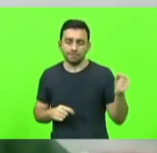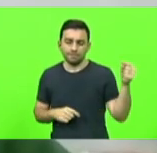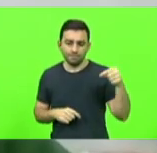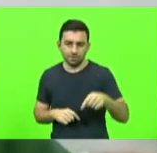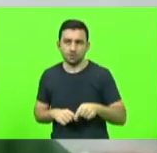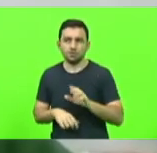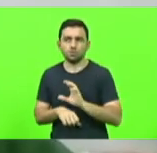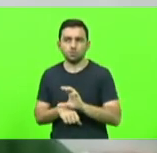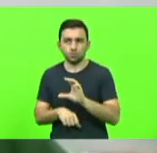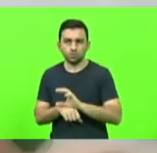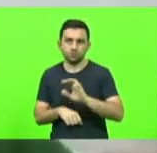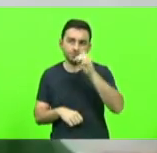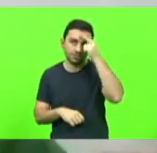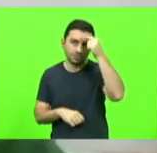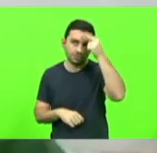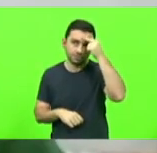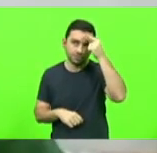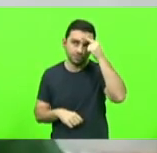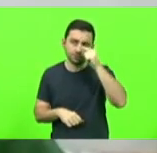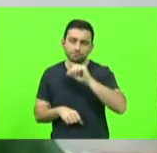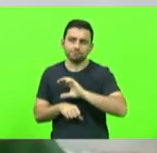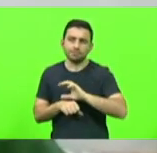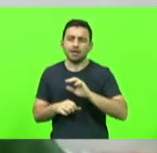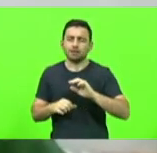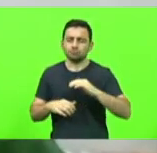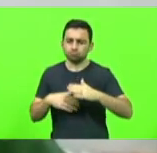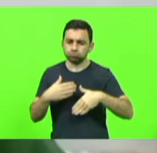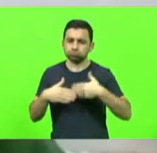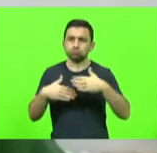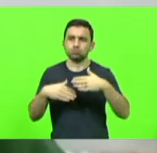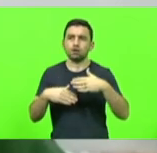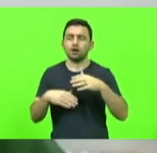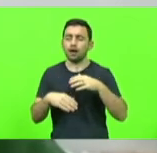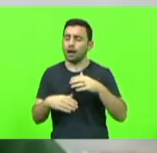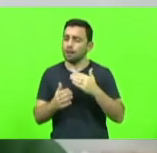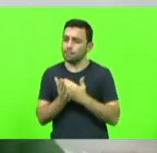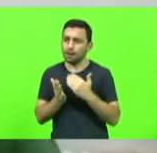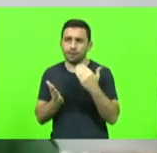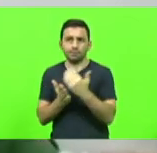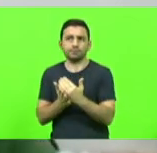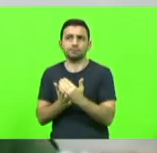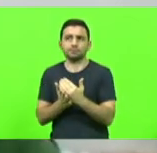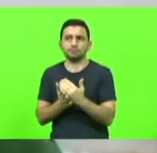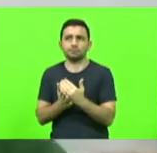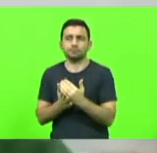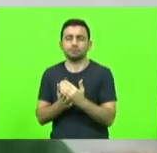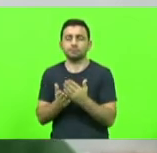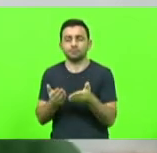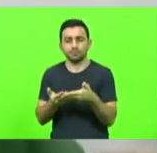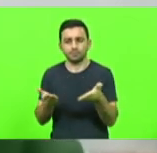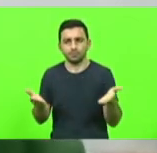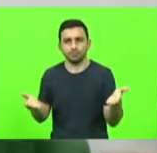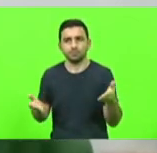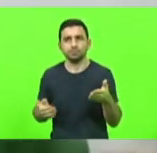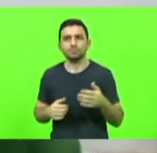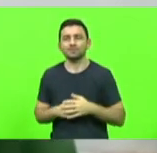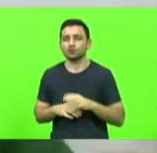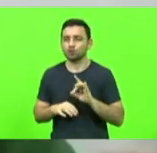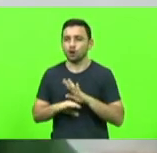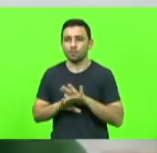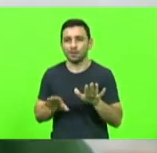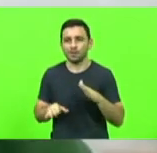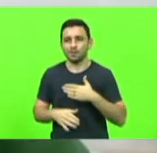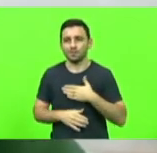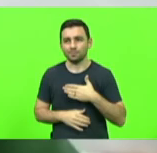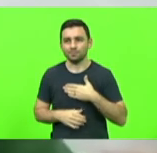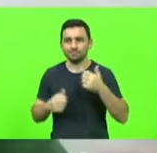cursar fonoaudiologia, aumentando a oferta desse profissional no mercado. Era isso que eu tinha para